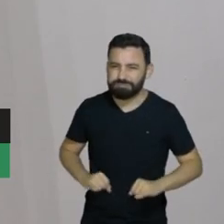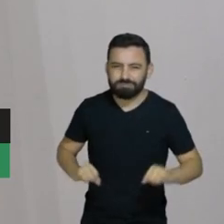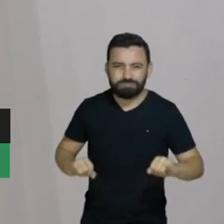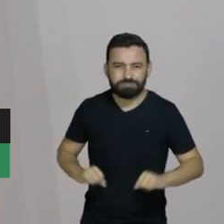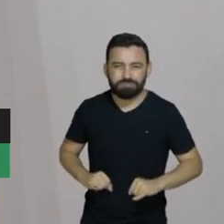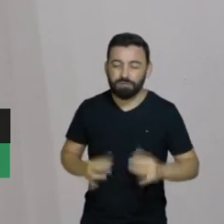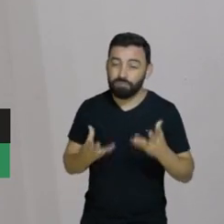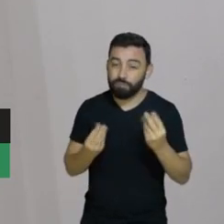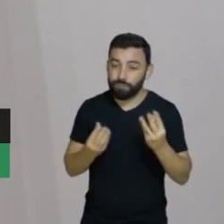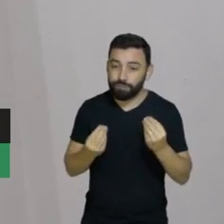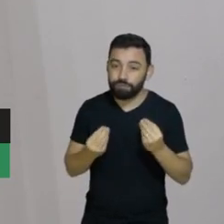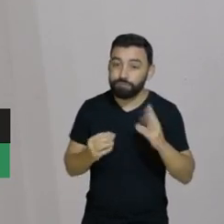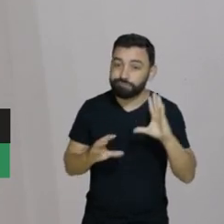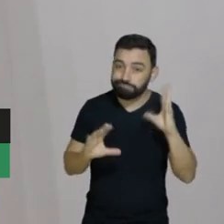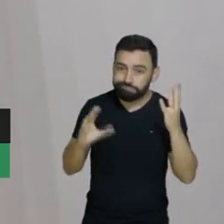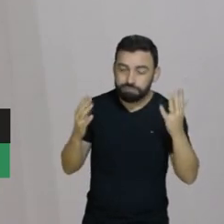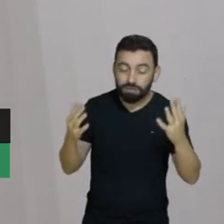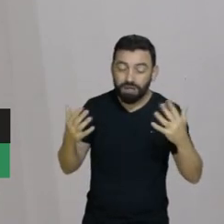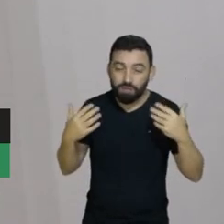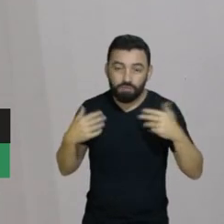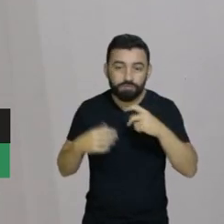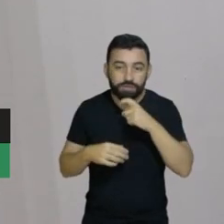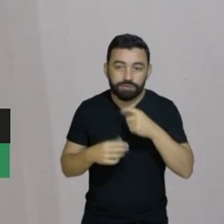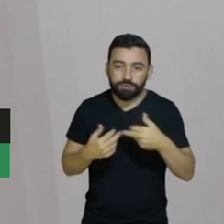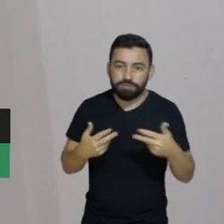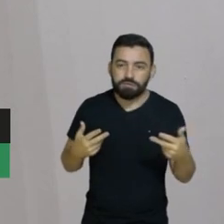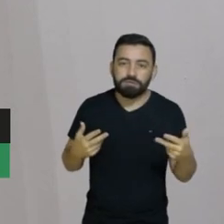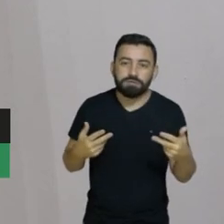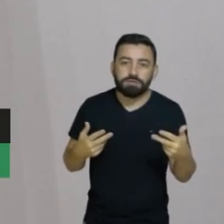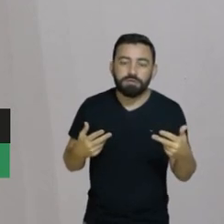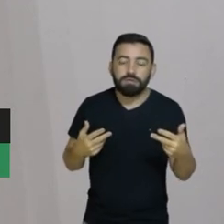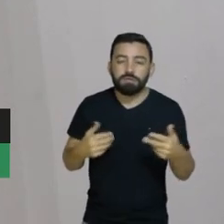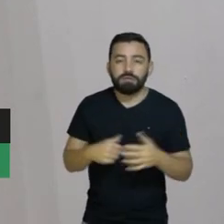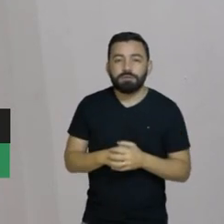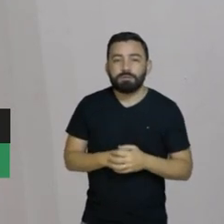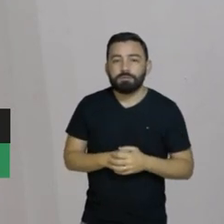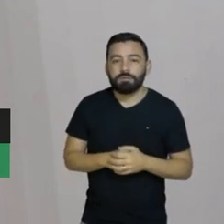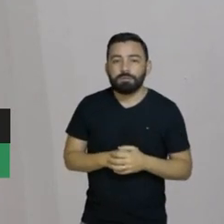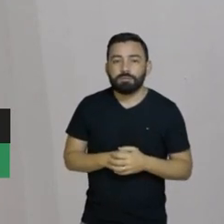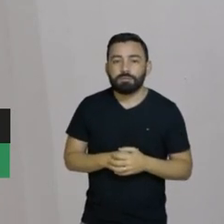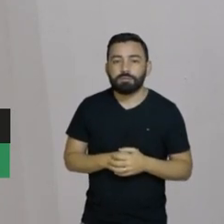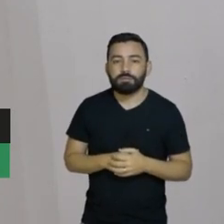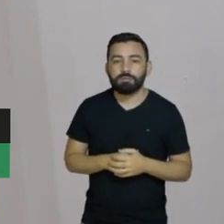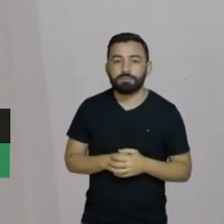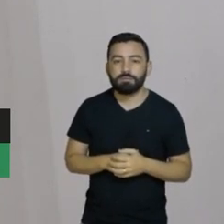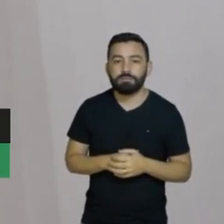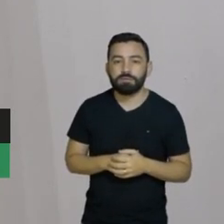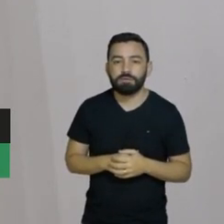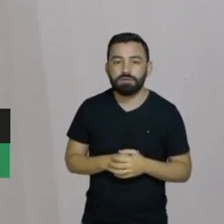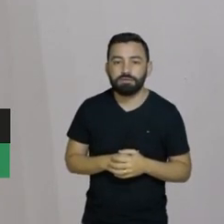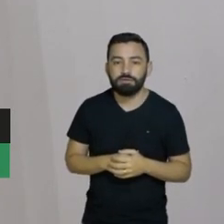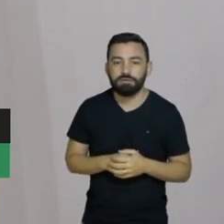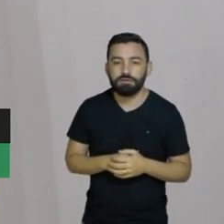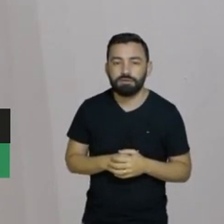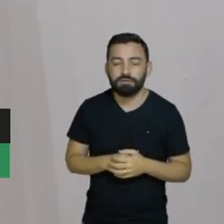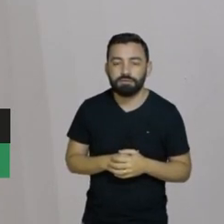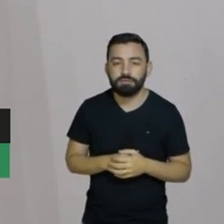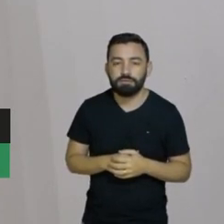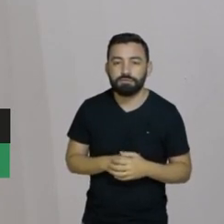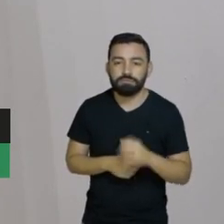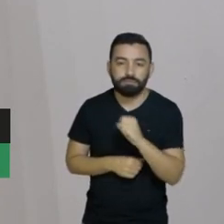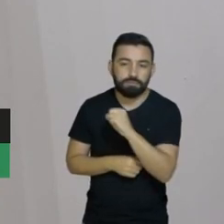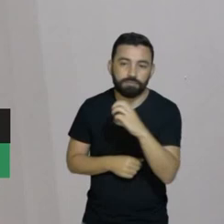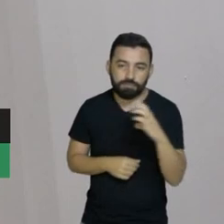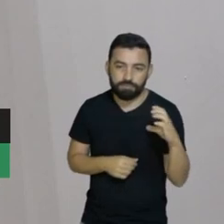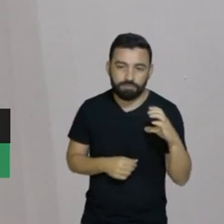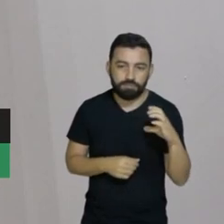essas intempéries climáticas que, de tempos em tempos, acontecem. Santa Catarina, deputado Emerson